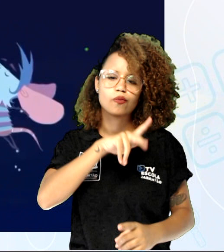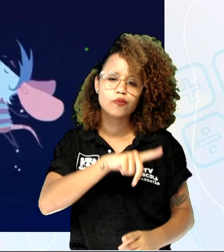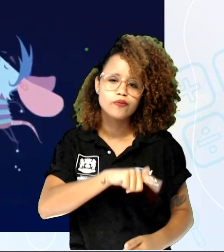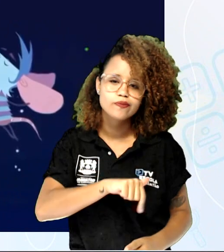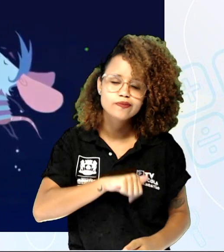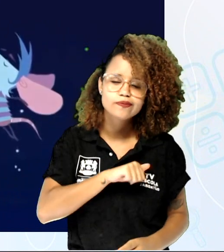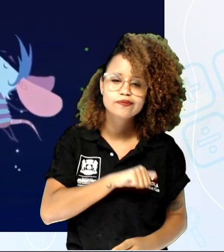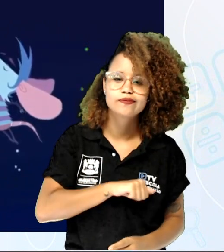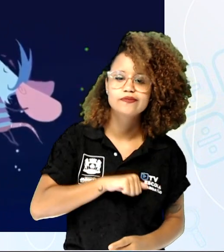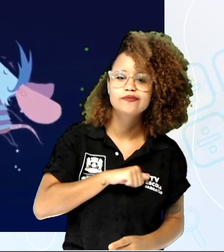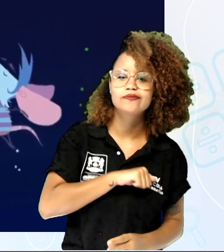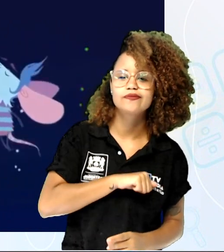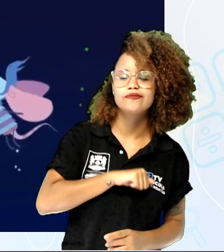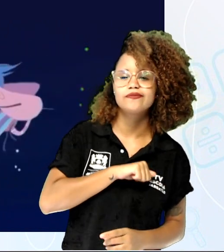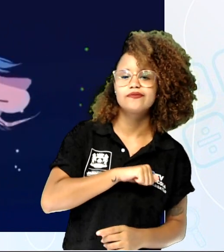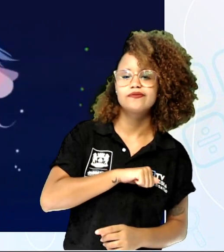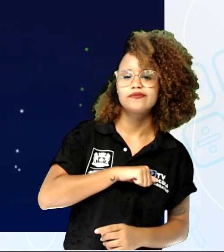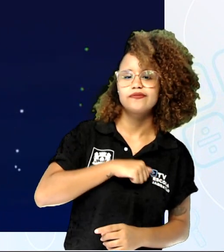amante.